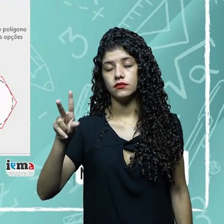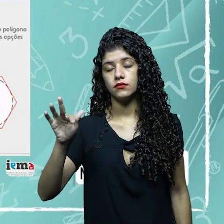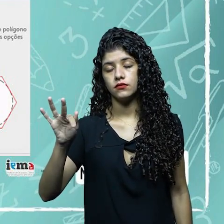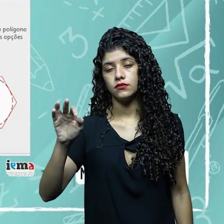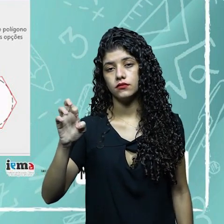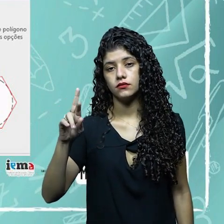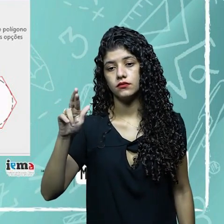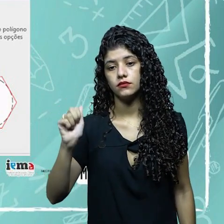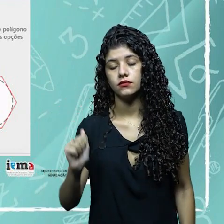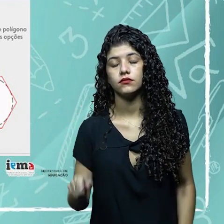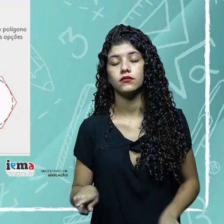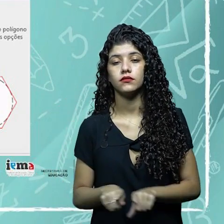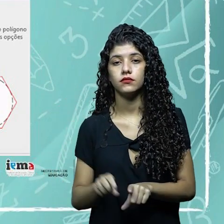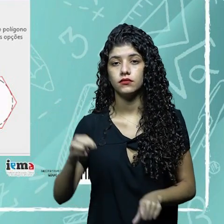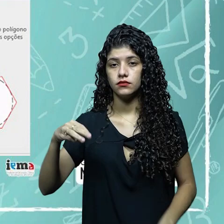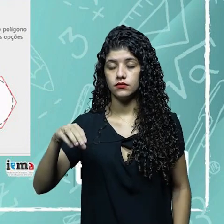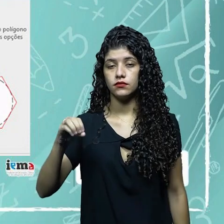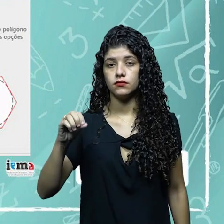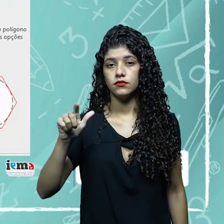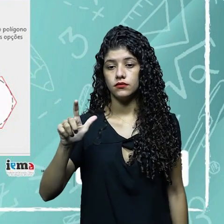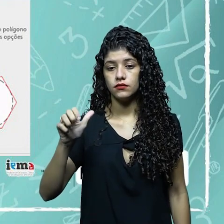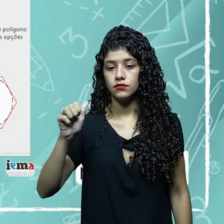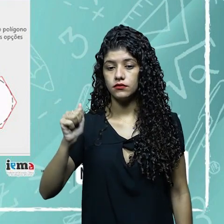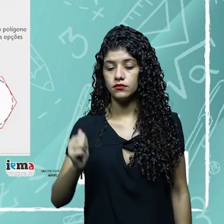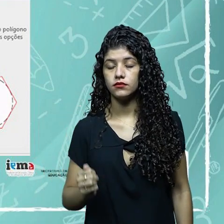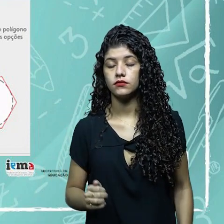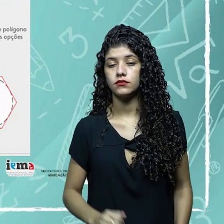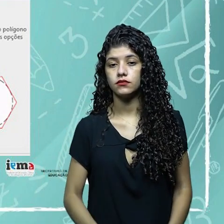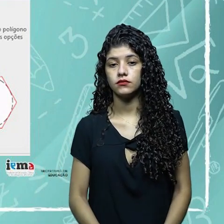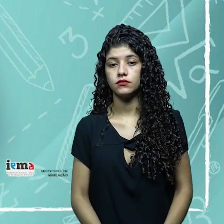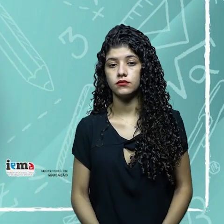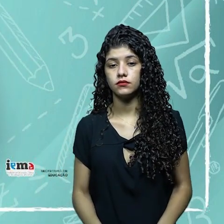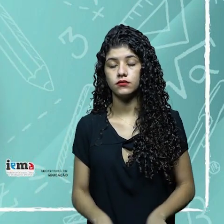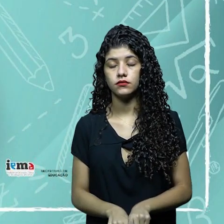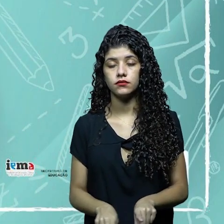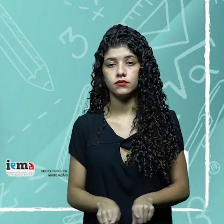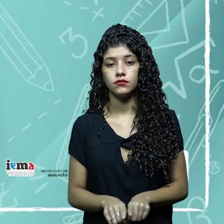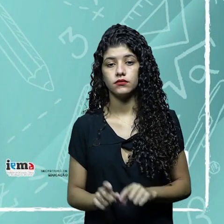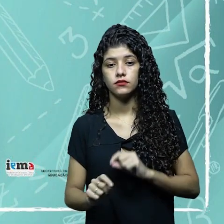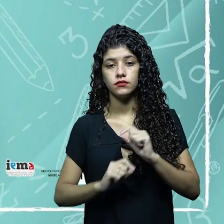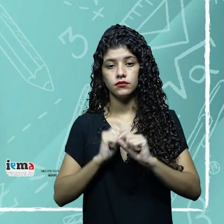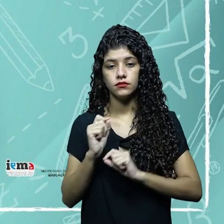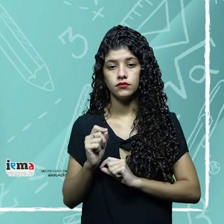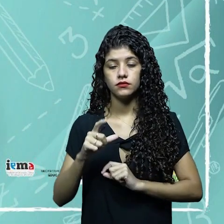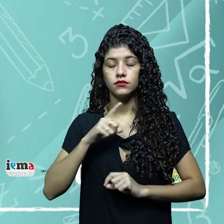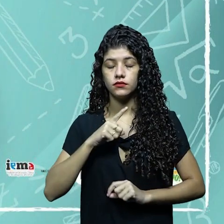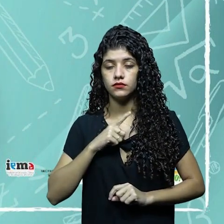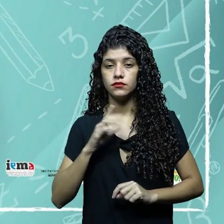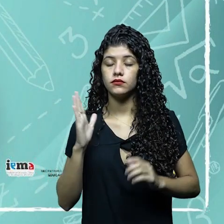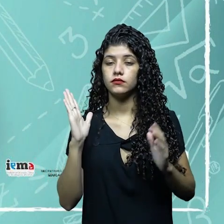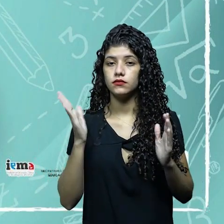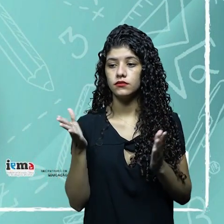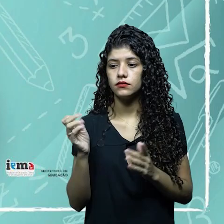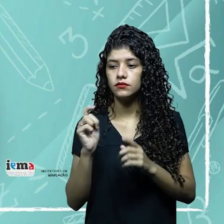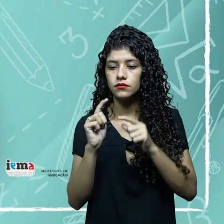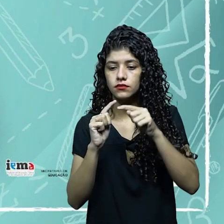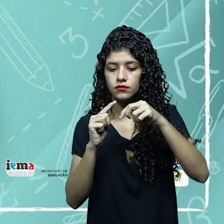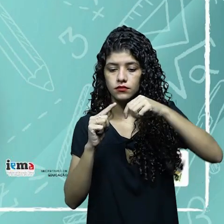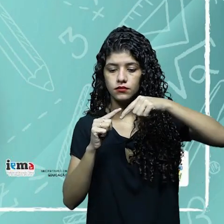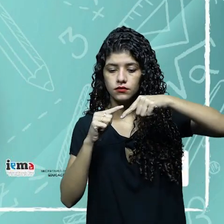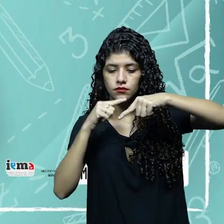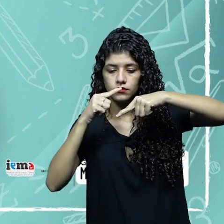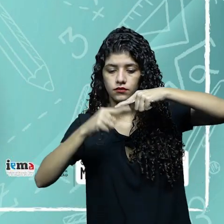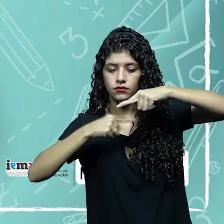né? Tem um comandinho também chamado mola, mas nessa aula a gente não vai ver. Também que ele já traz a aparência